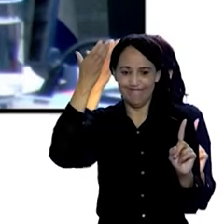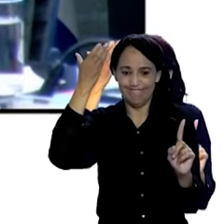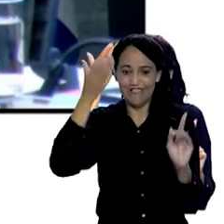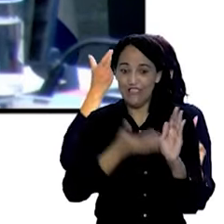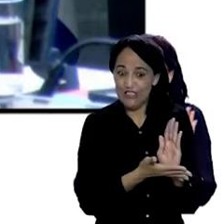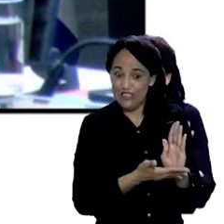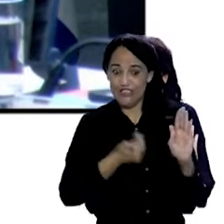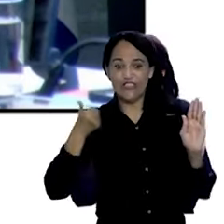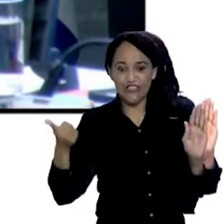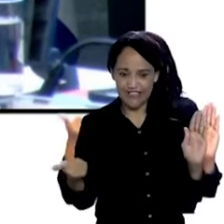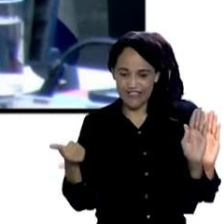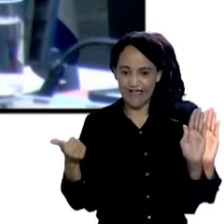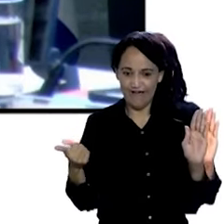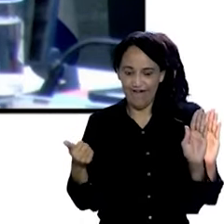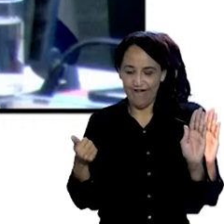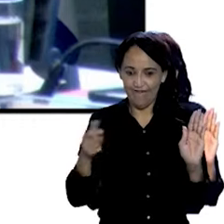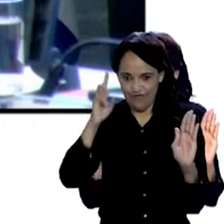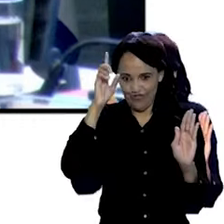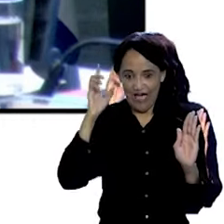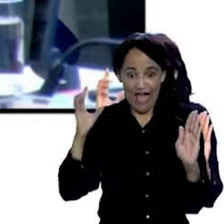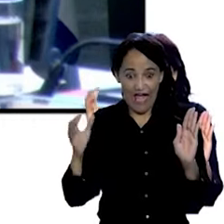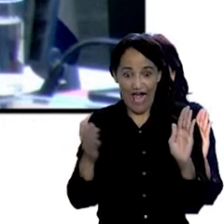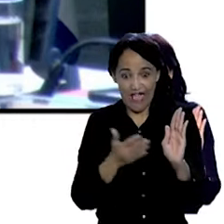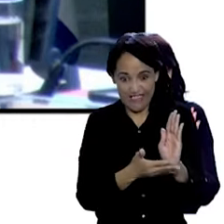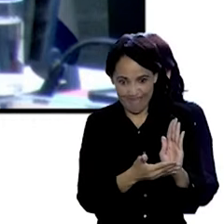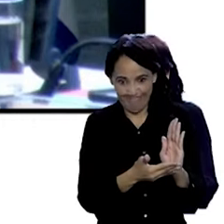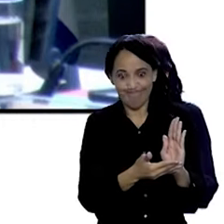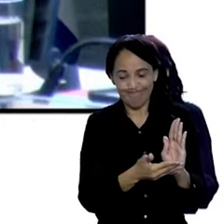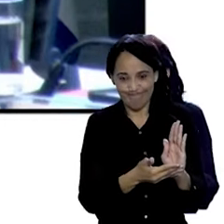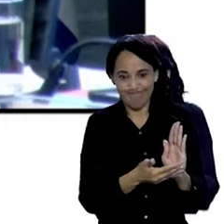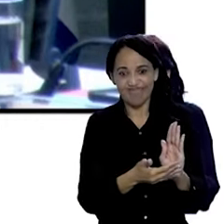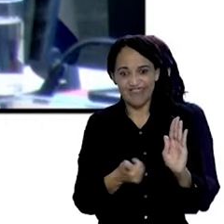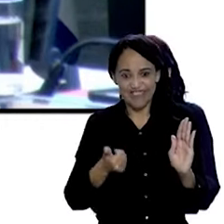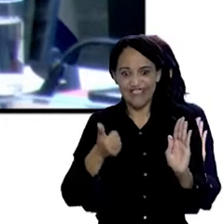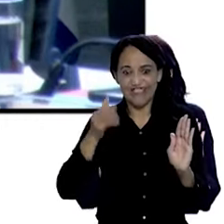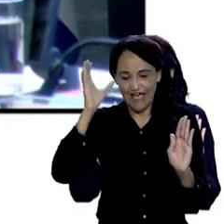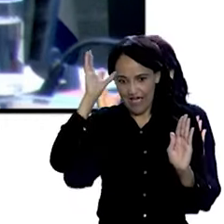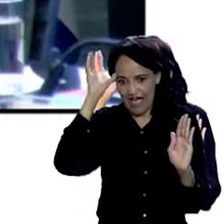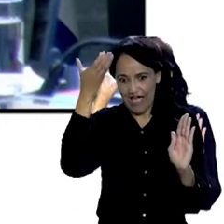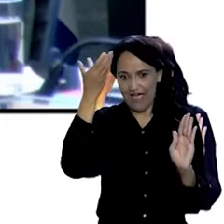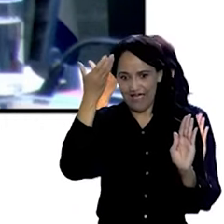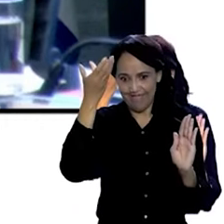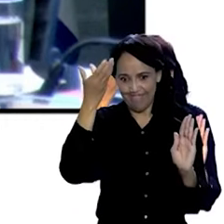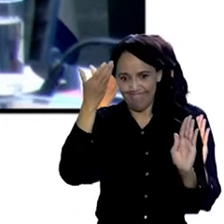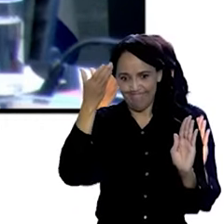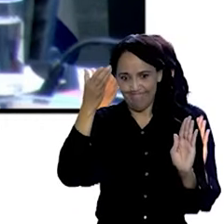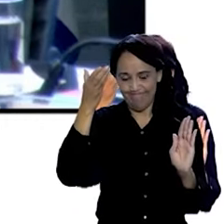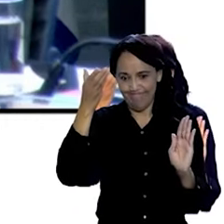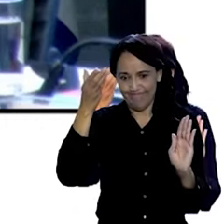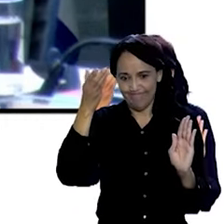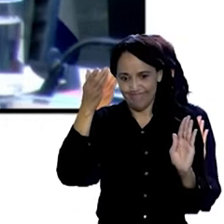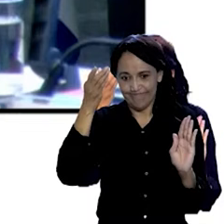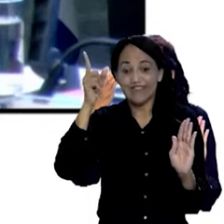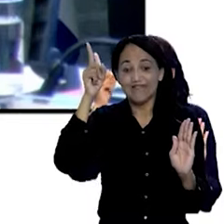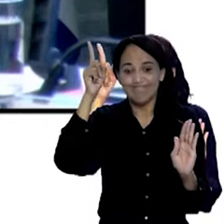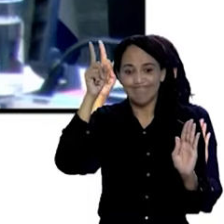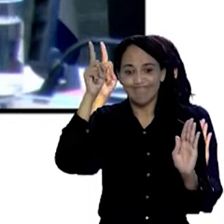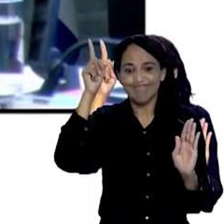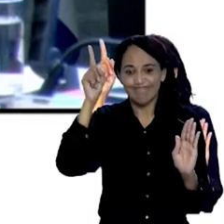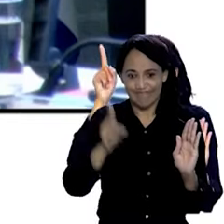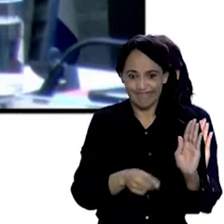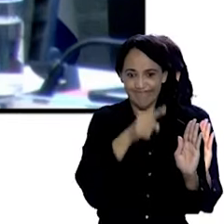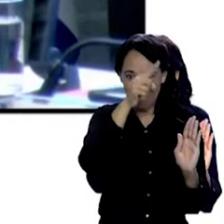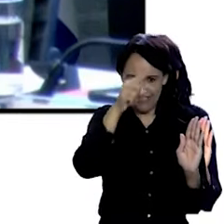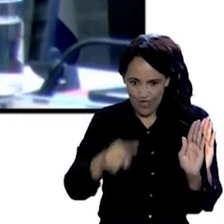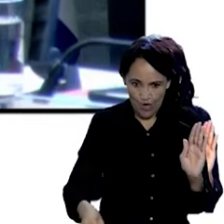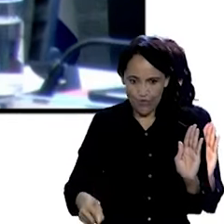cação se eu tenho duas decisões primeiro segundo graus iguais então não posso ir em cassação